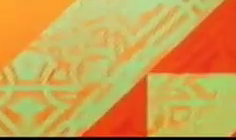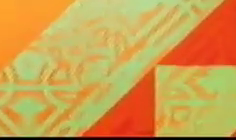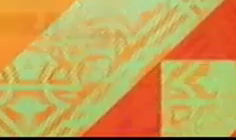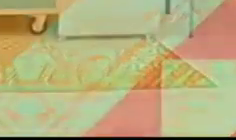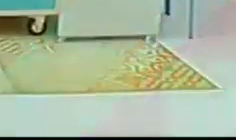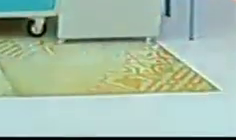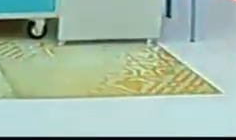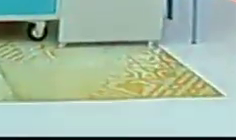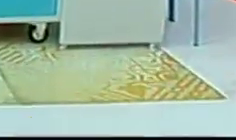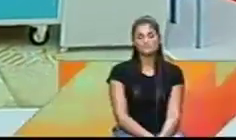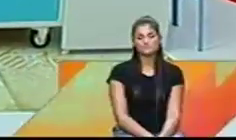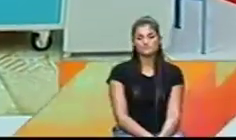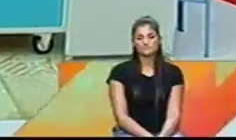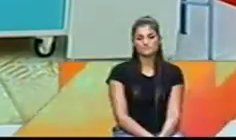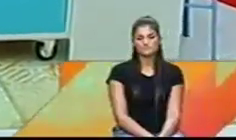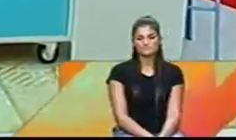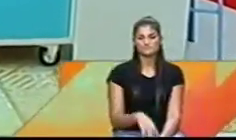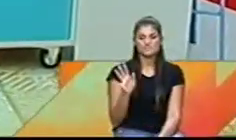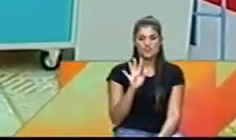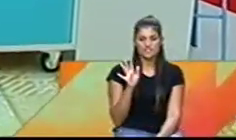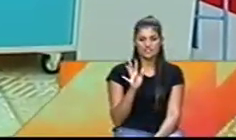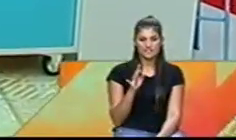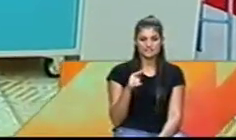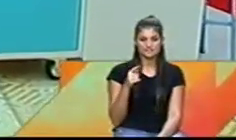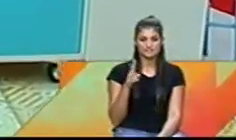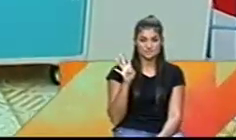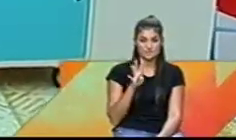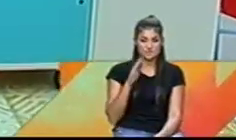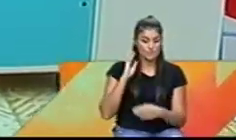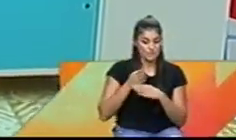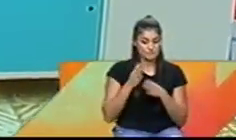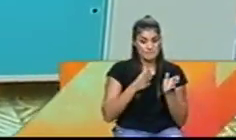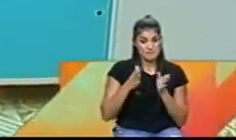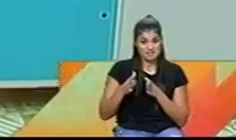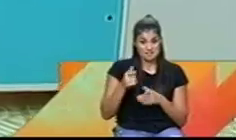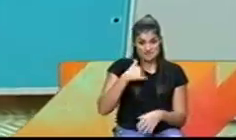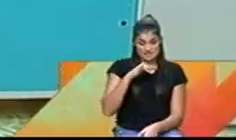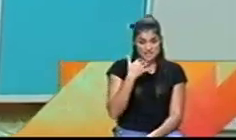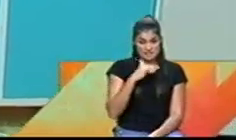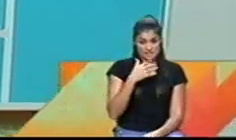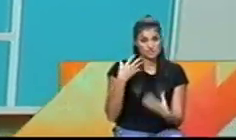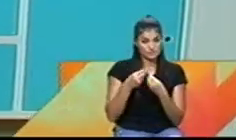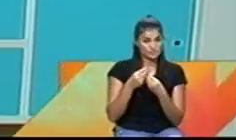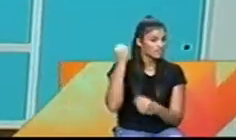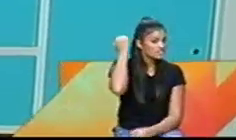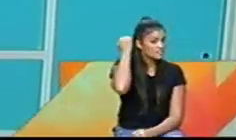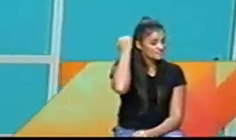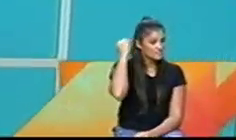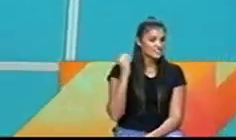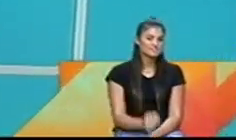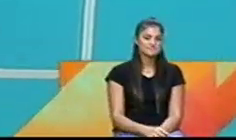Tchau, tchau, tchau. Olá, estamos na quarta e última parte da Praça da Alegria com Cristina Manso Preto.